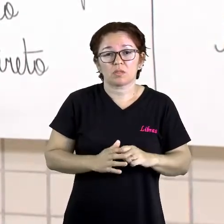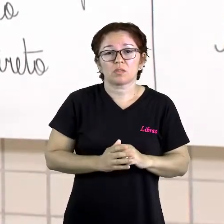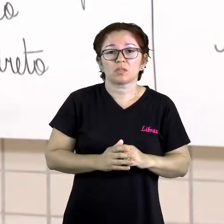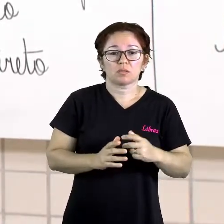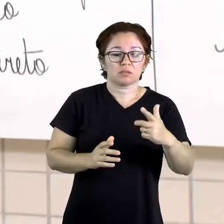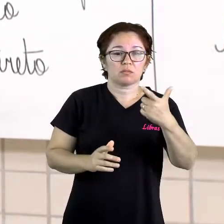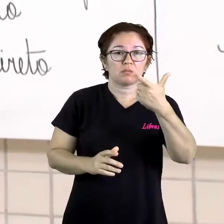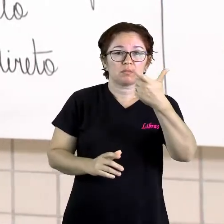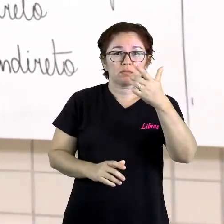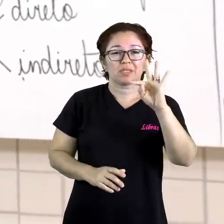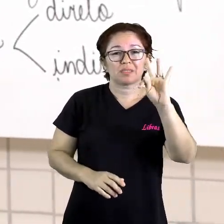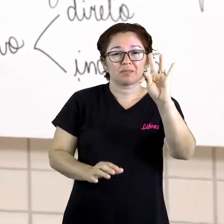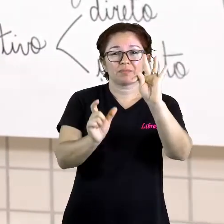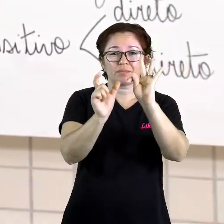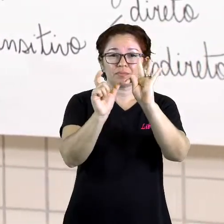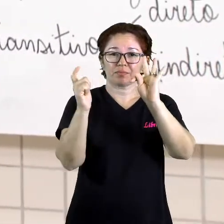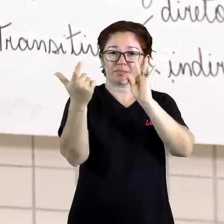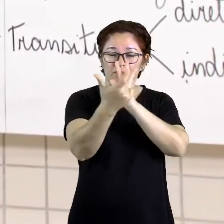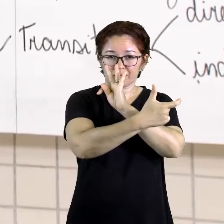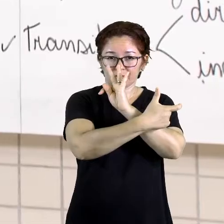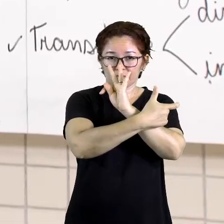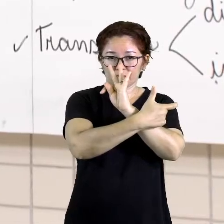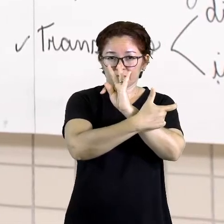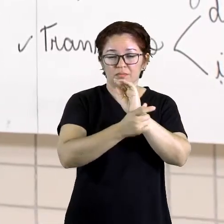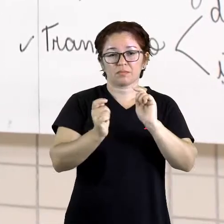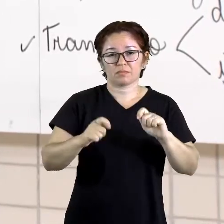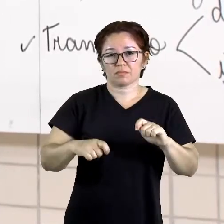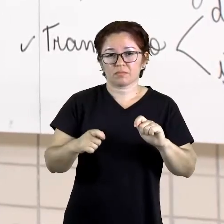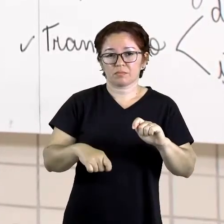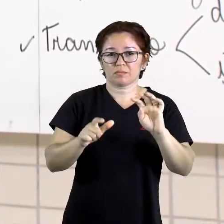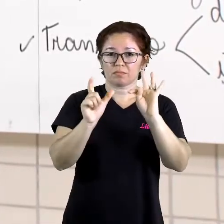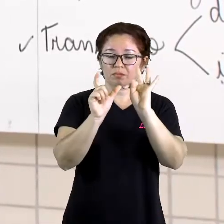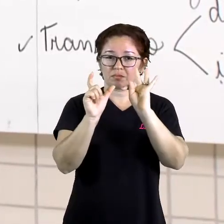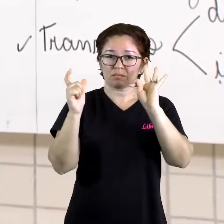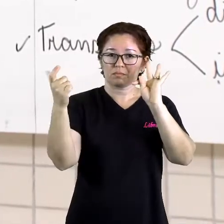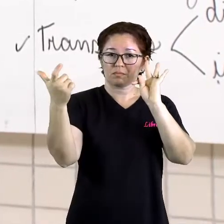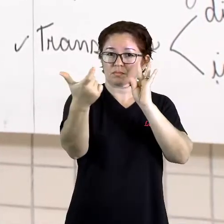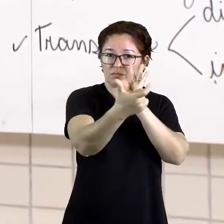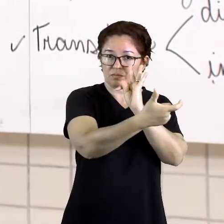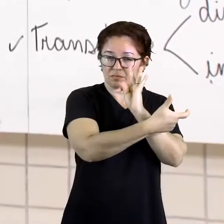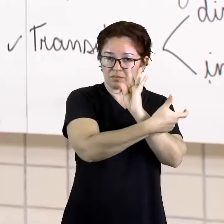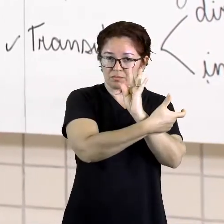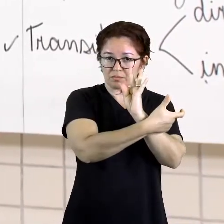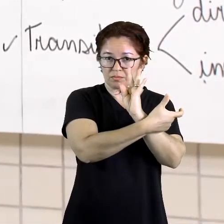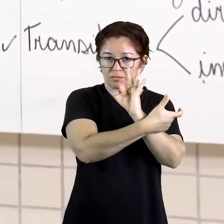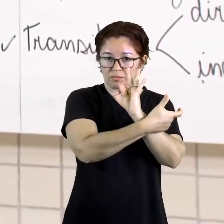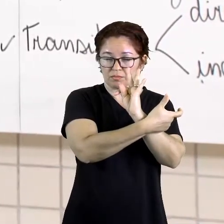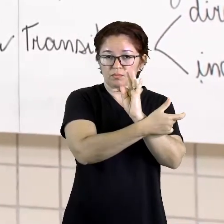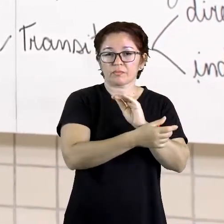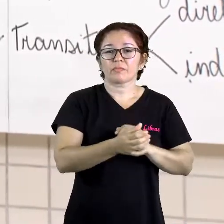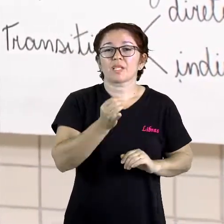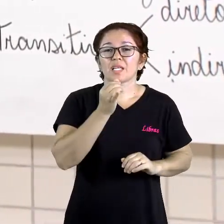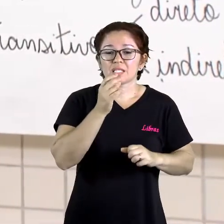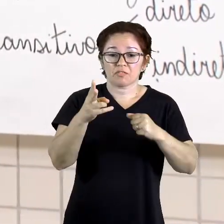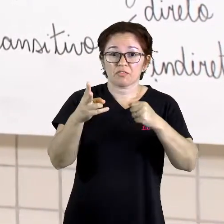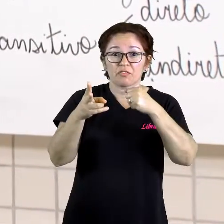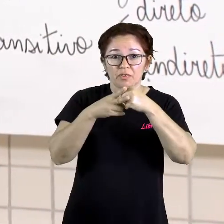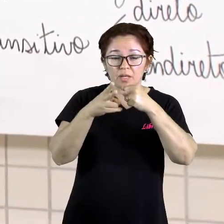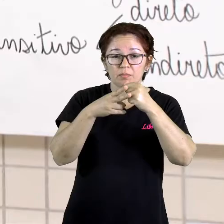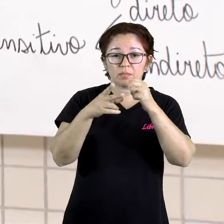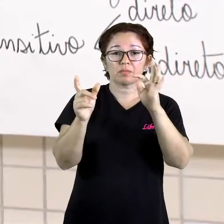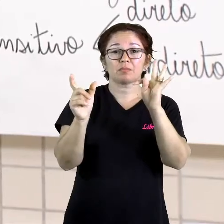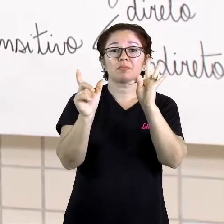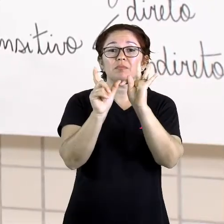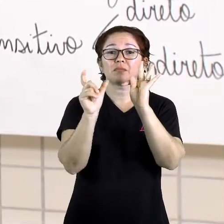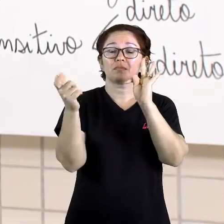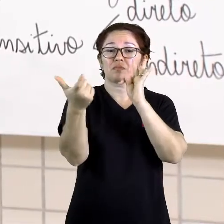intransitivo. Vamos aqui no quadro, ó. Ele pode ser intransitivo. O verbo será intransitivo quando